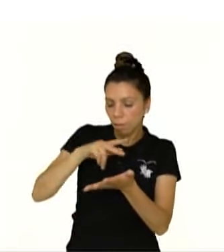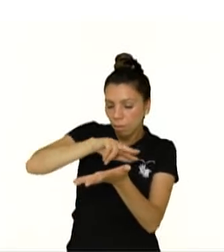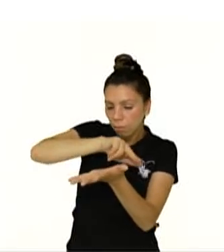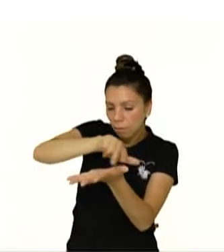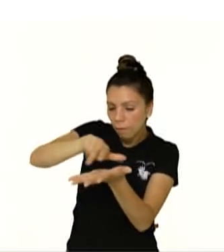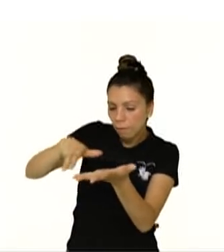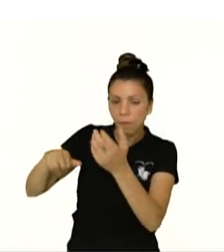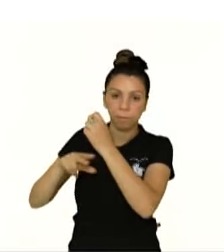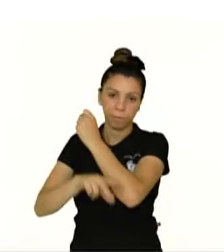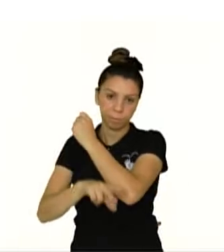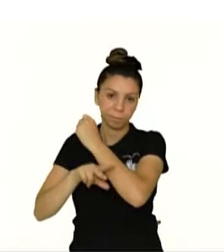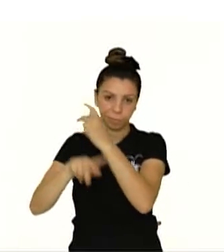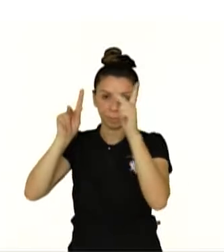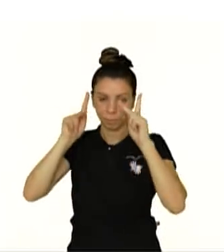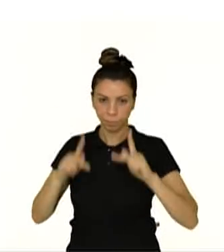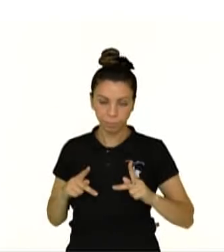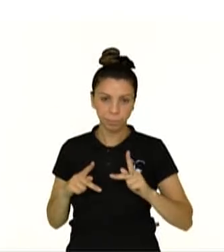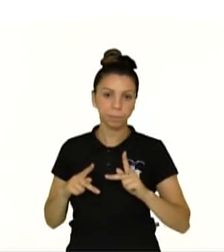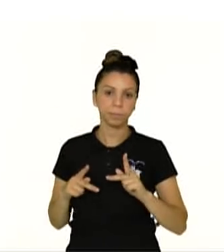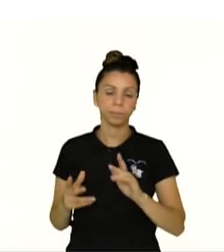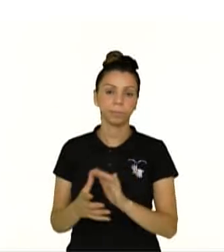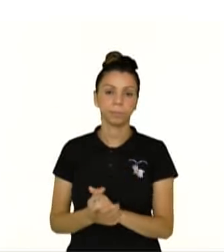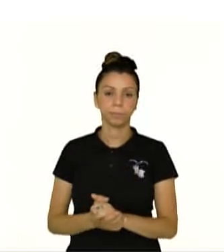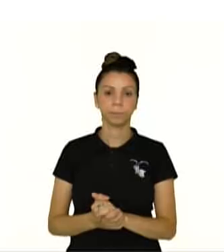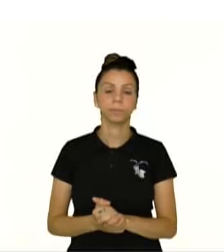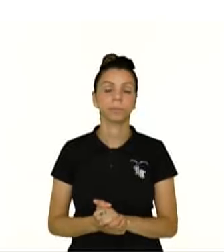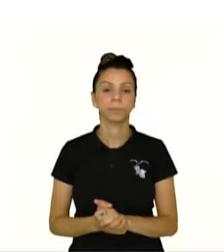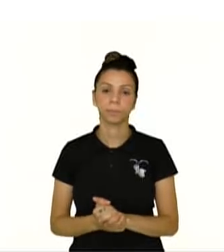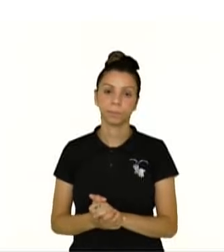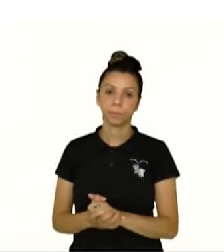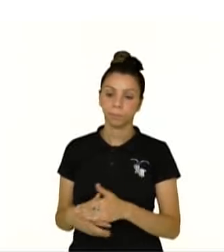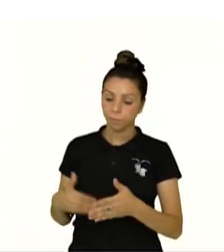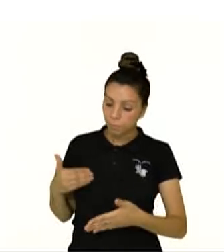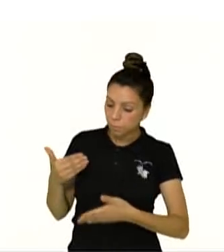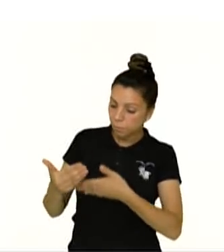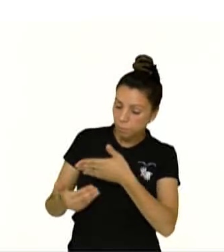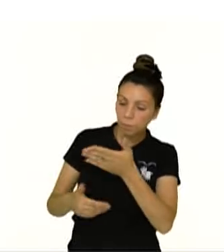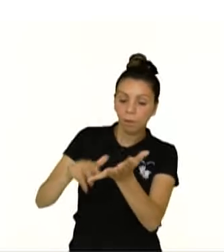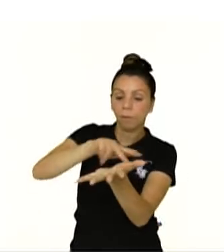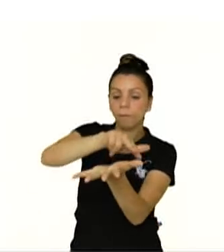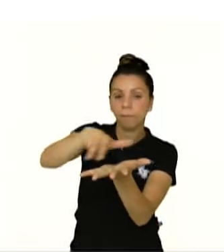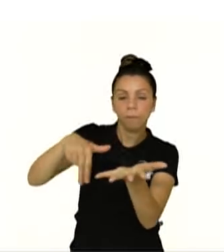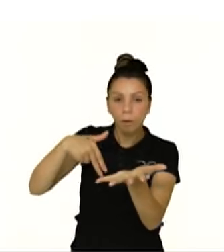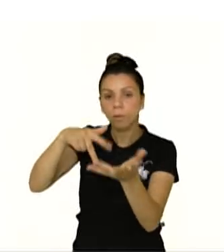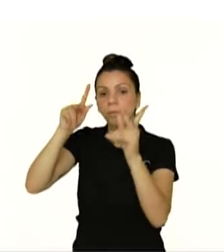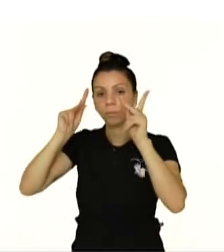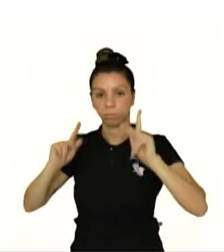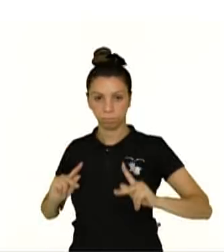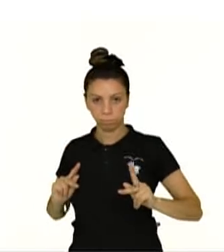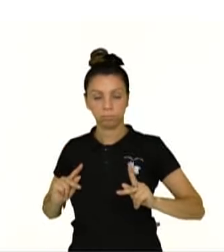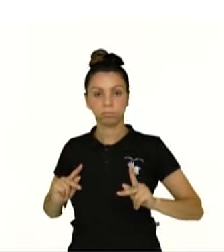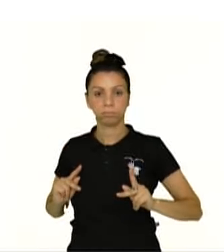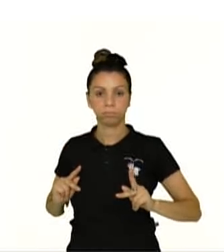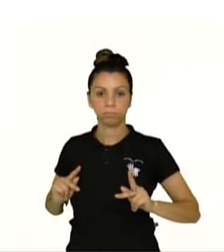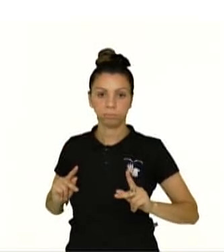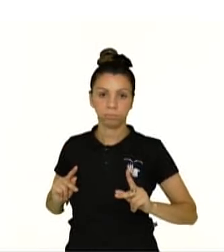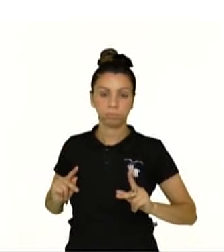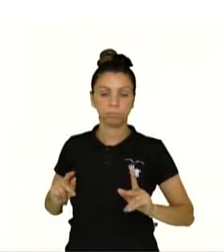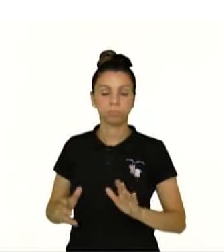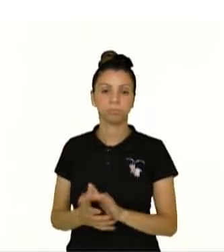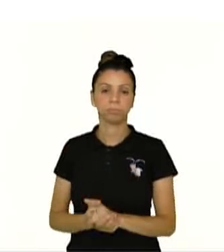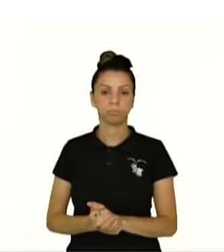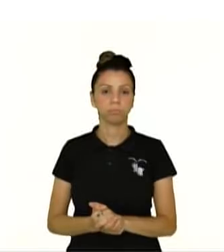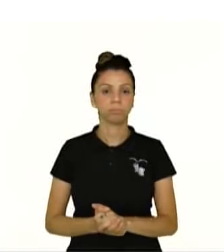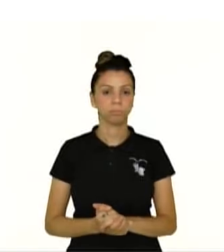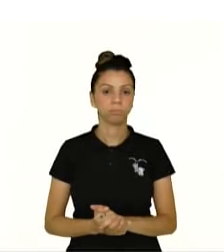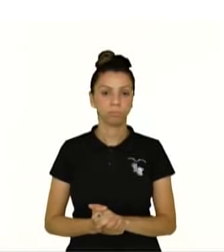várias raças humanas. E nesse processo de várias raças humanas, certo? O que